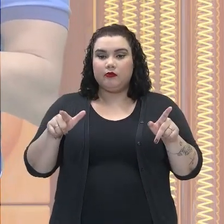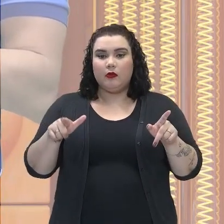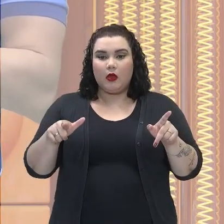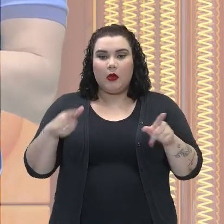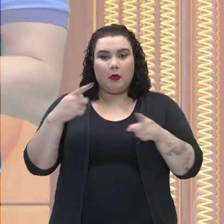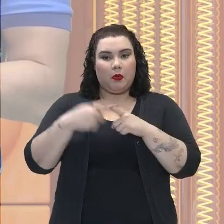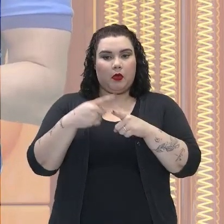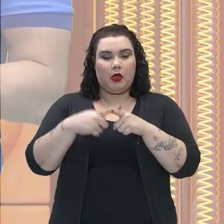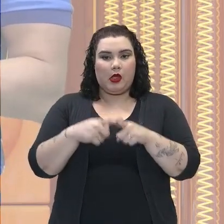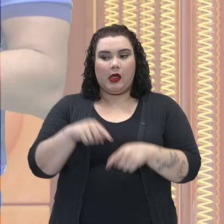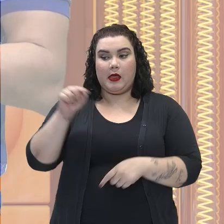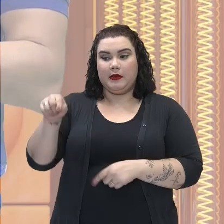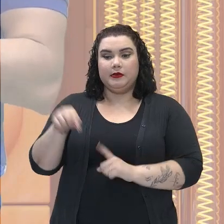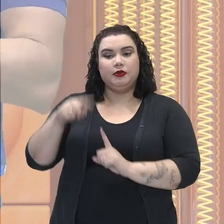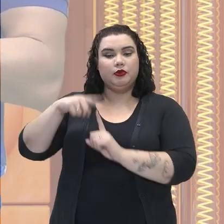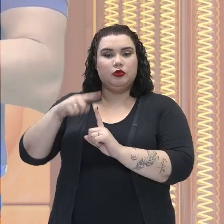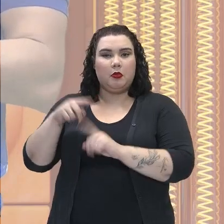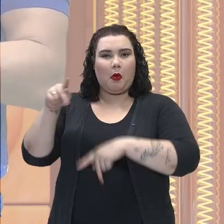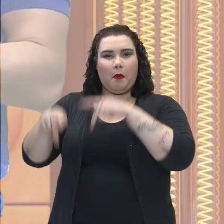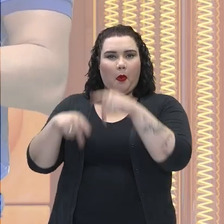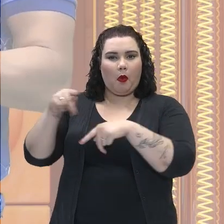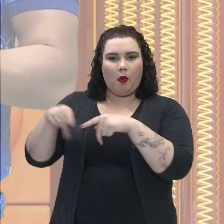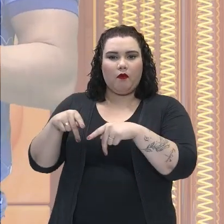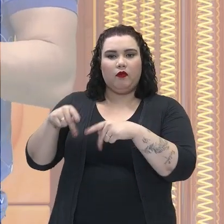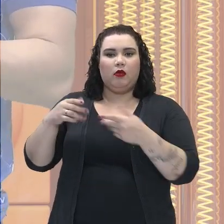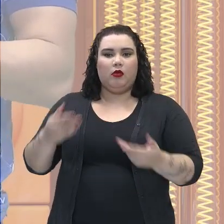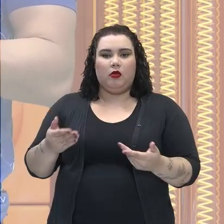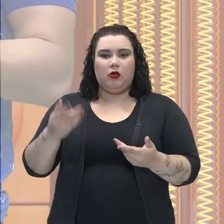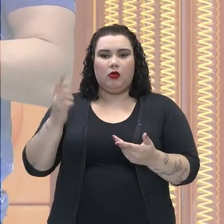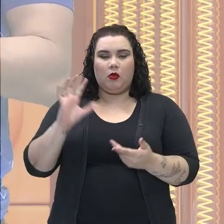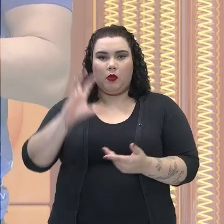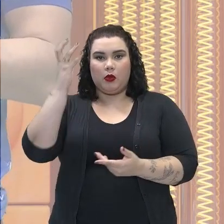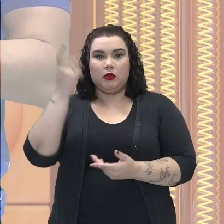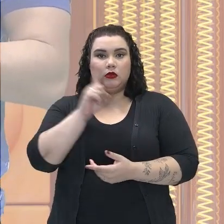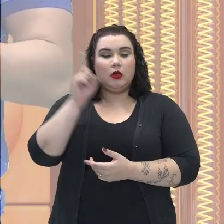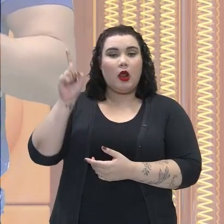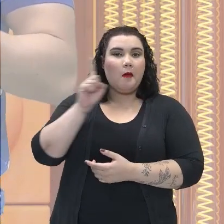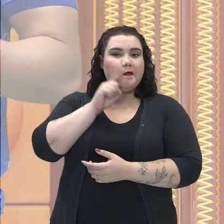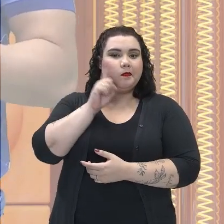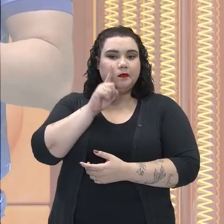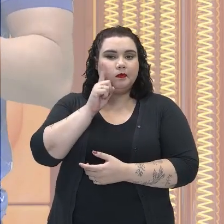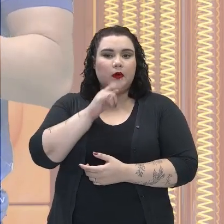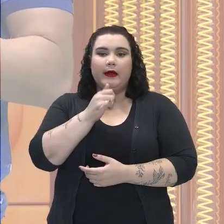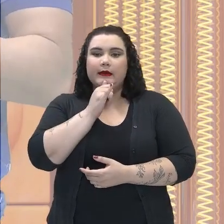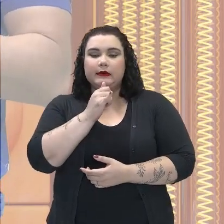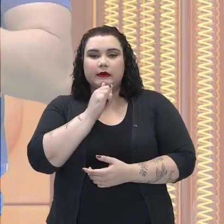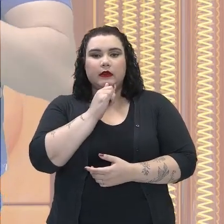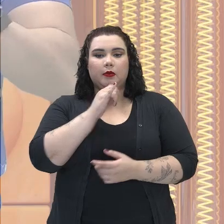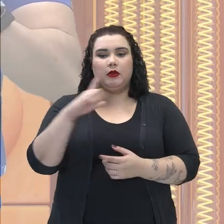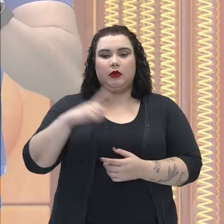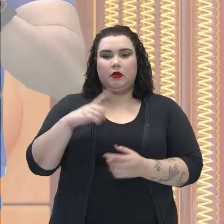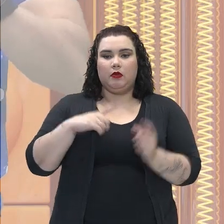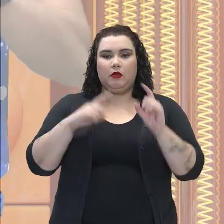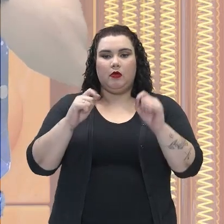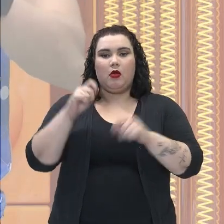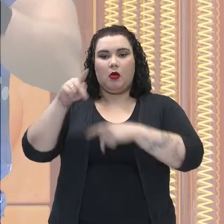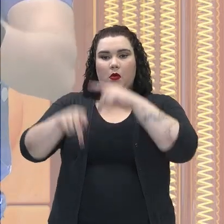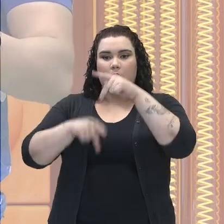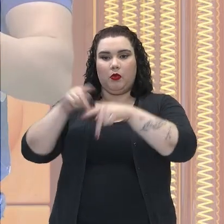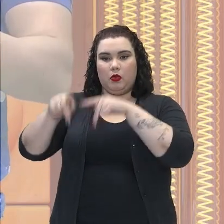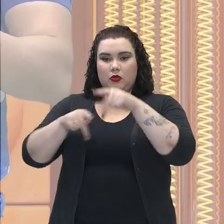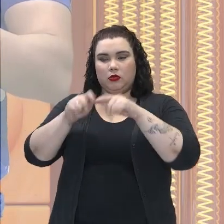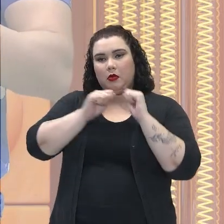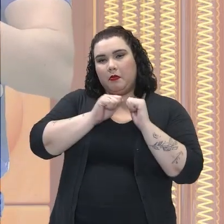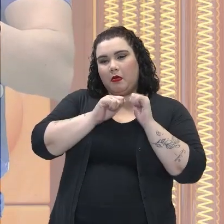colônias de povoamento, a gente tem ali, como o que aconteceu nos Estados Unidos, por exemplo, a gente tem ali a população indo para